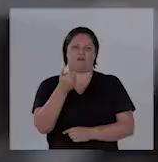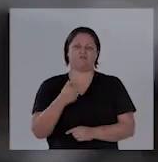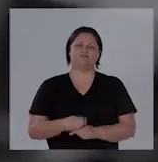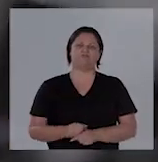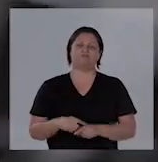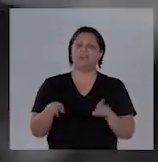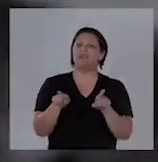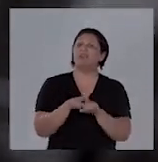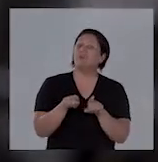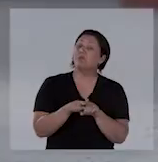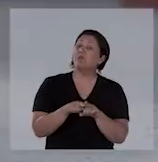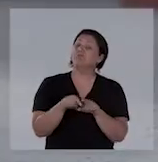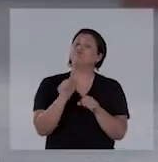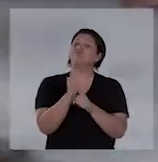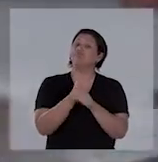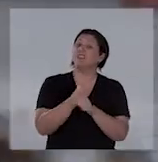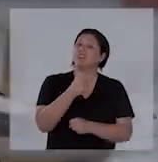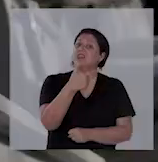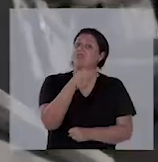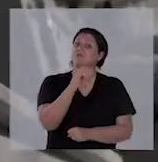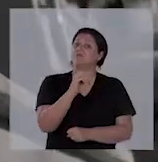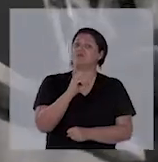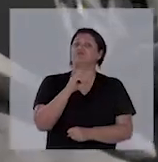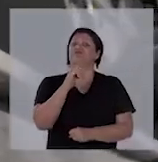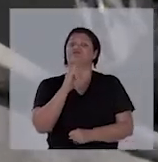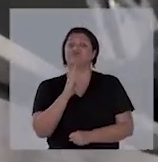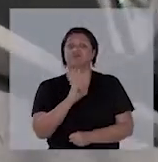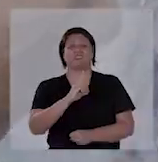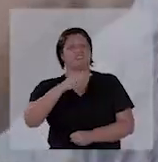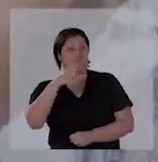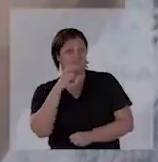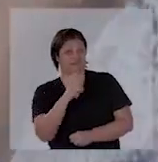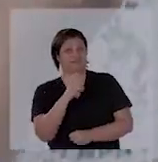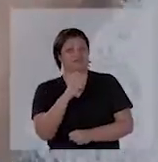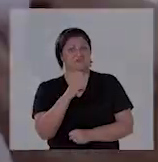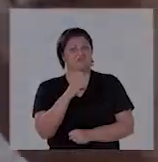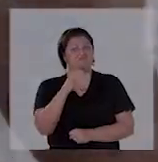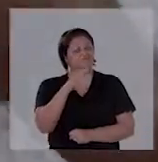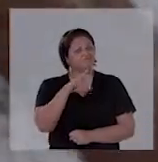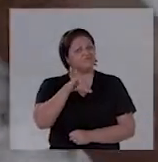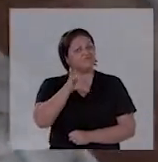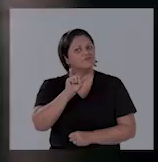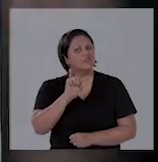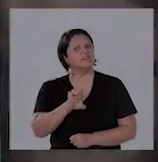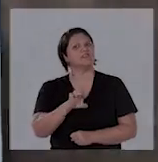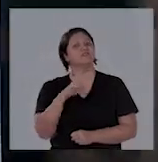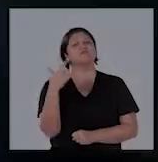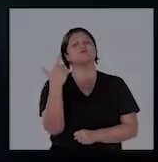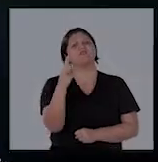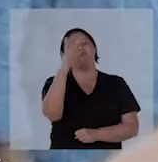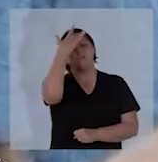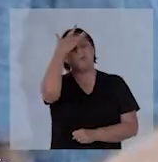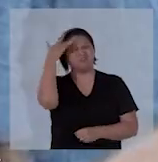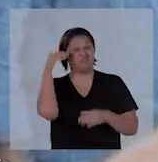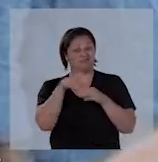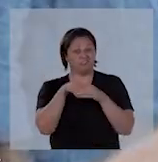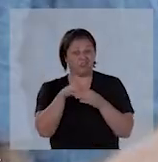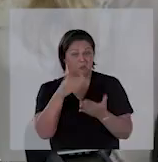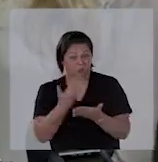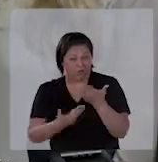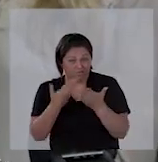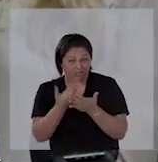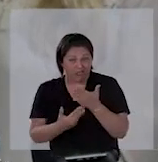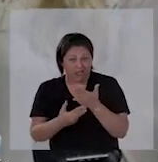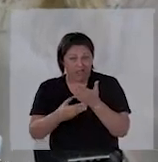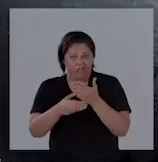em 2015 os efeitos de uma nova crise internacional atingiram o brasil os derrotados na